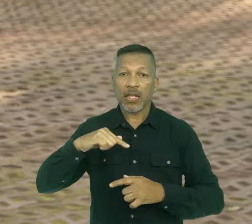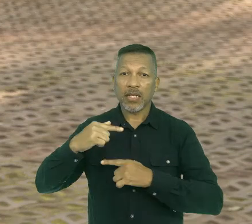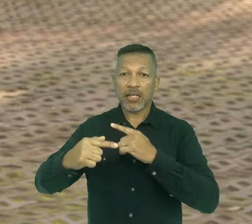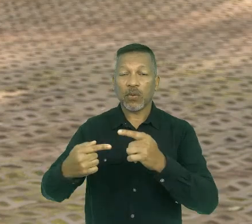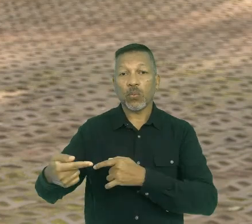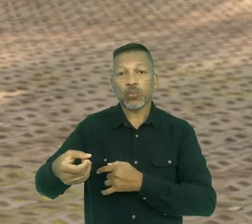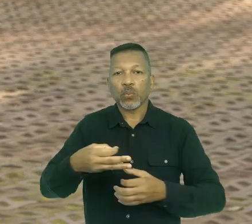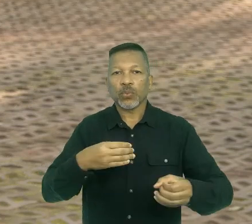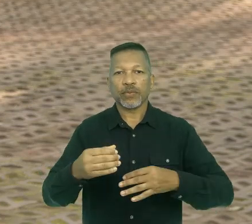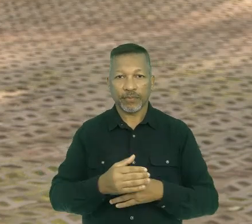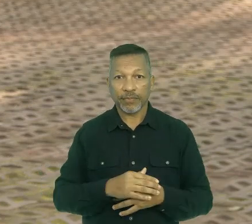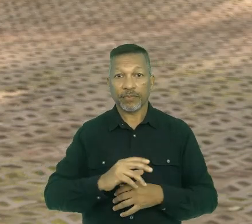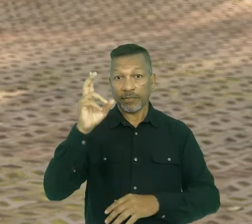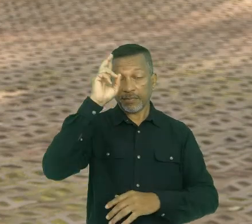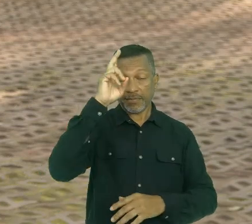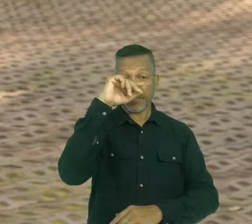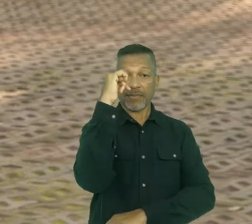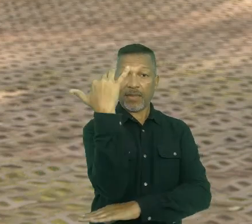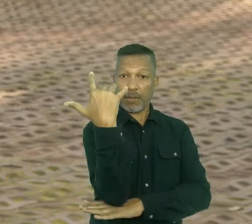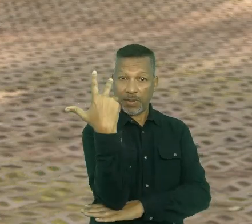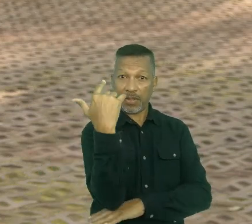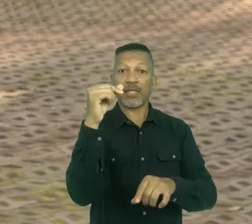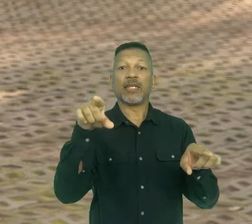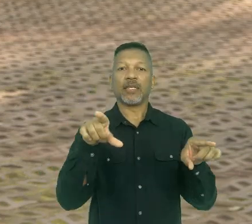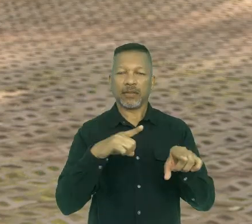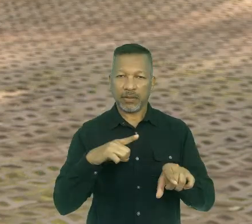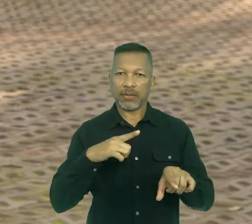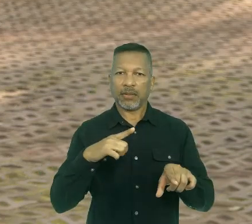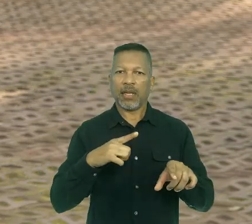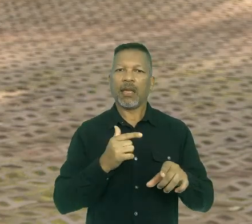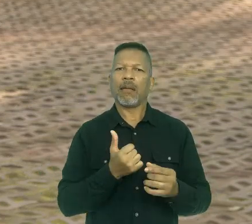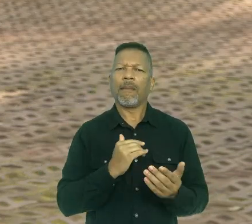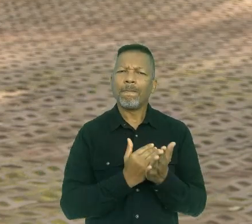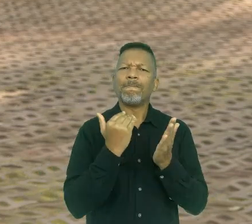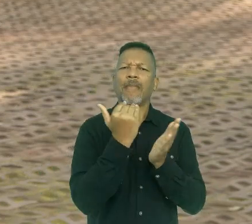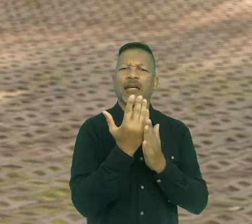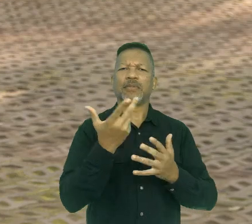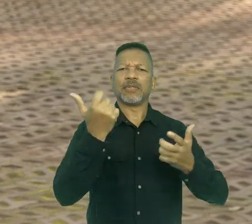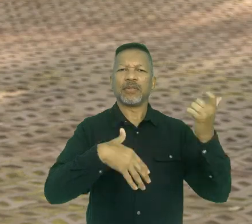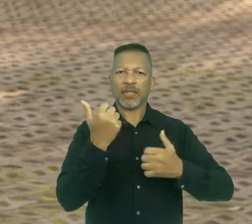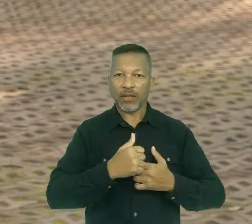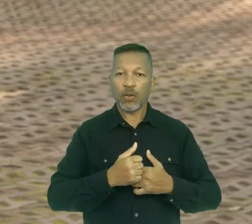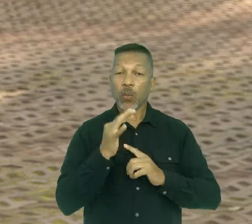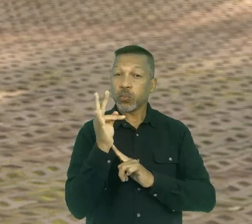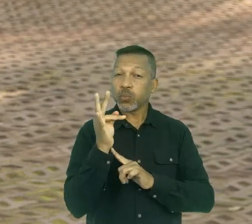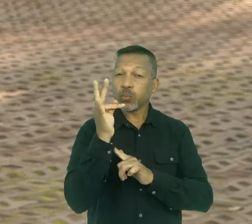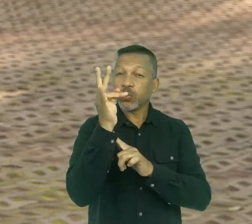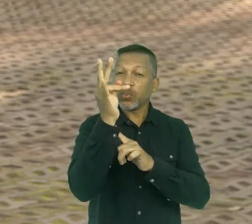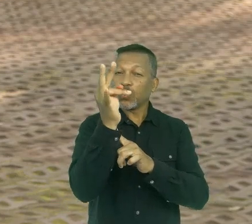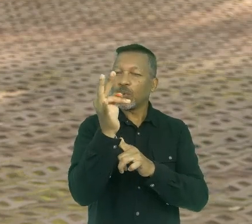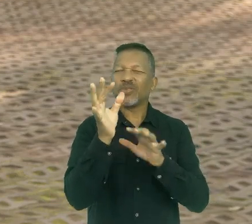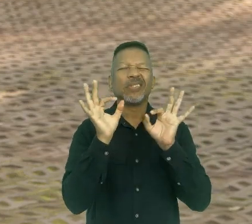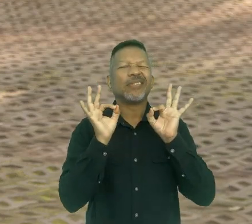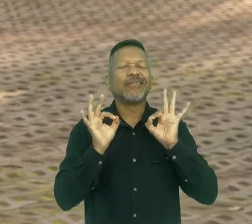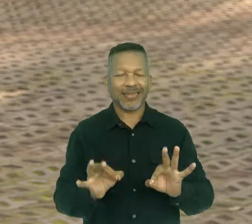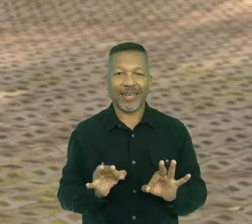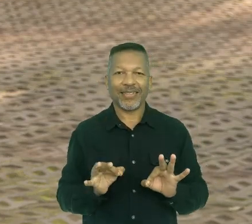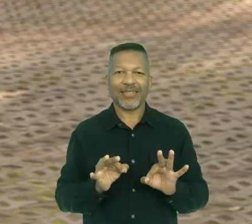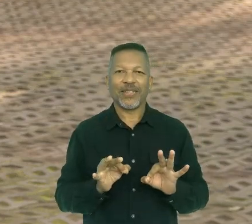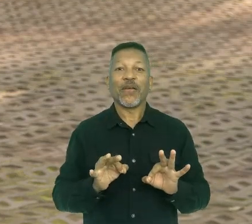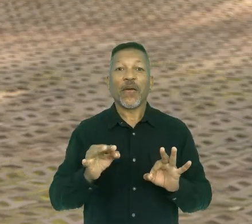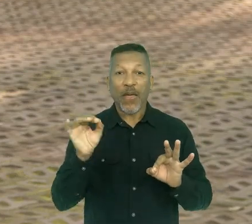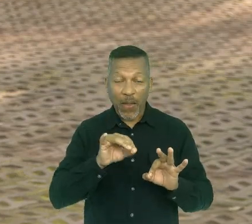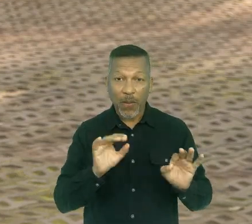geração. A história de Ipatinga ainda tem muito a ser contada. O futuro será, sem dúvida,